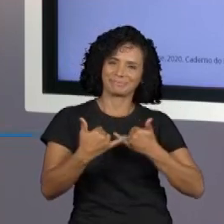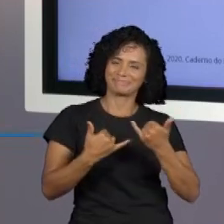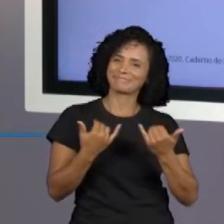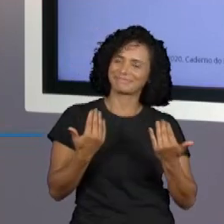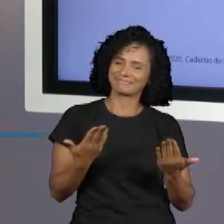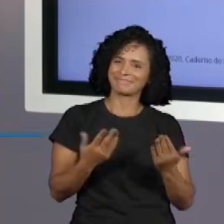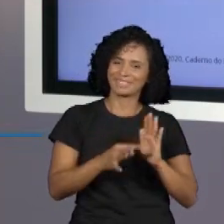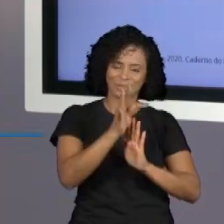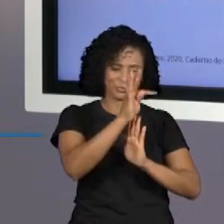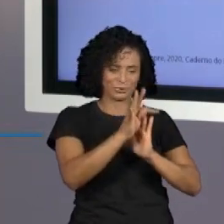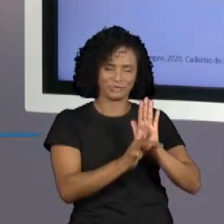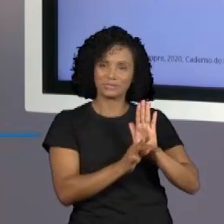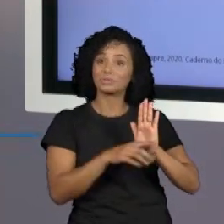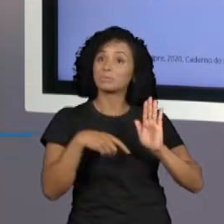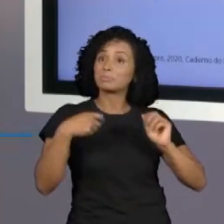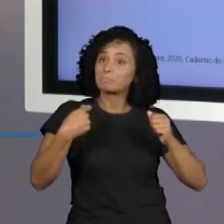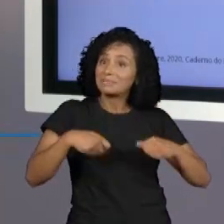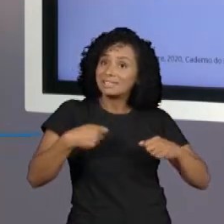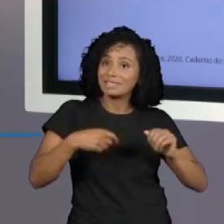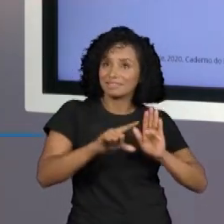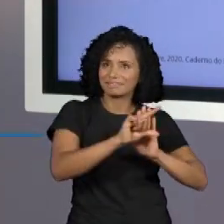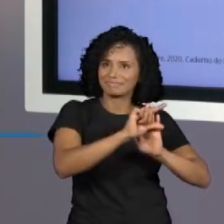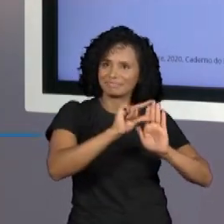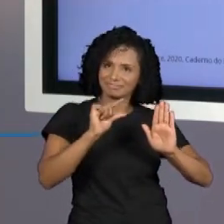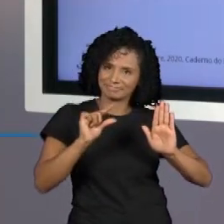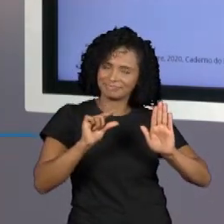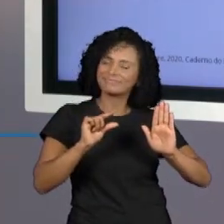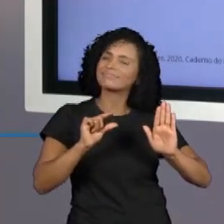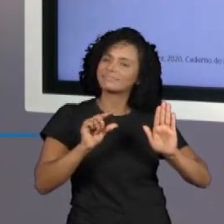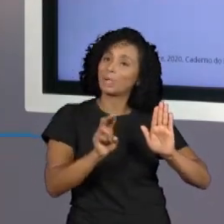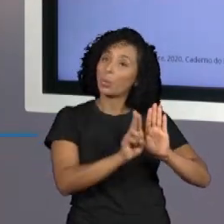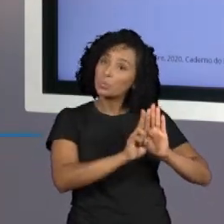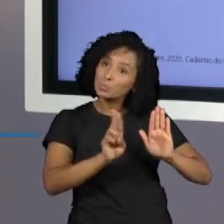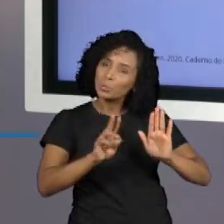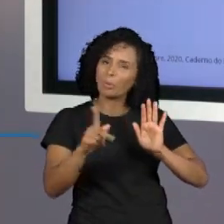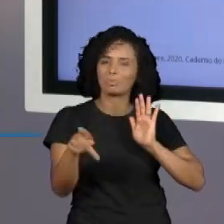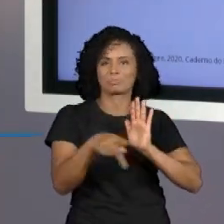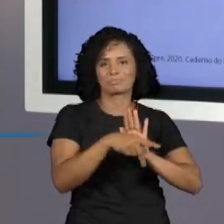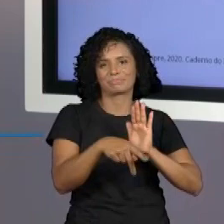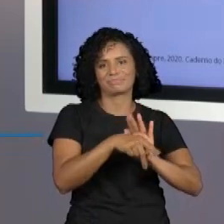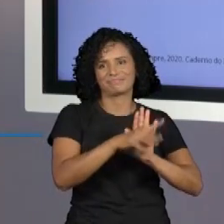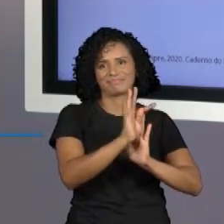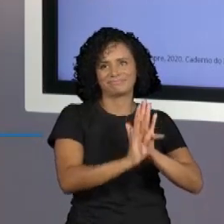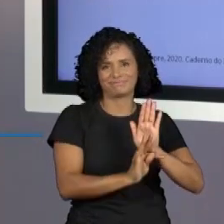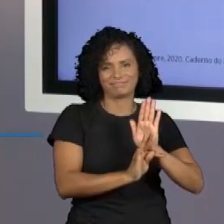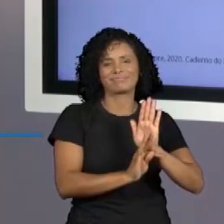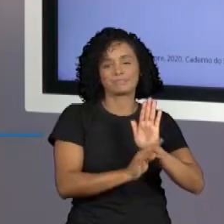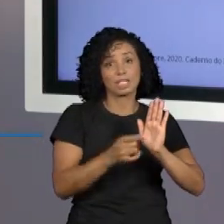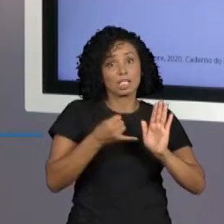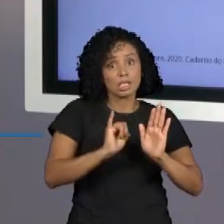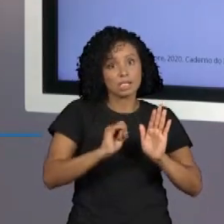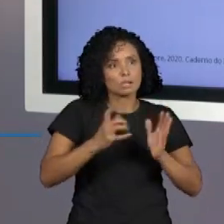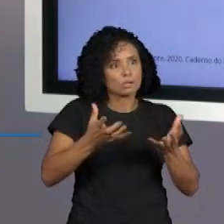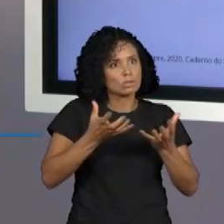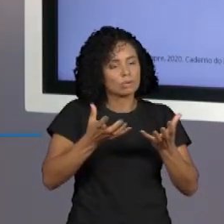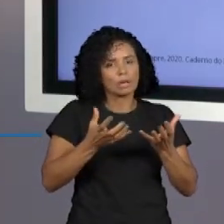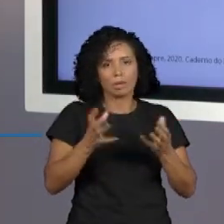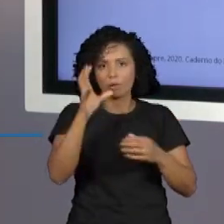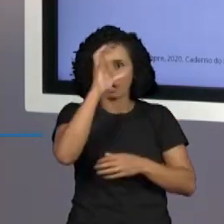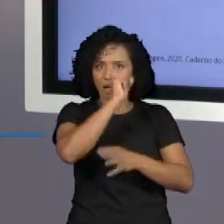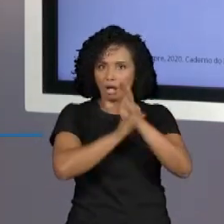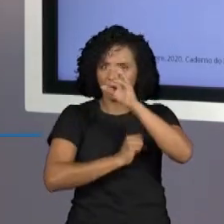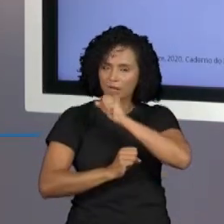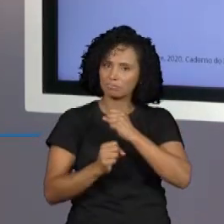sem título é um texto sem nome. O título é o nome do texto. Então é muito importante. Se eu quero aprender uma brincadeira,